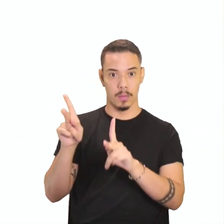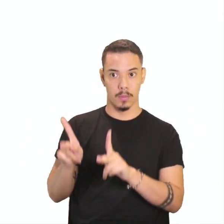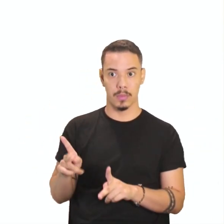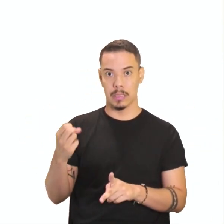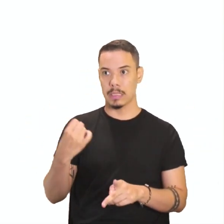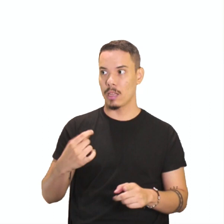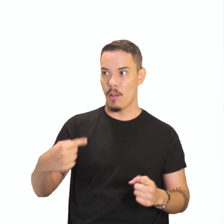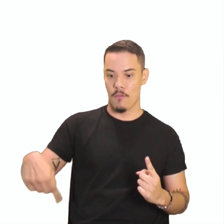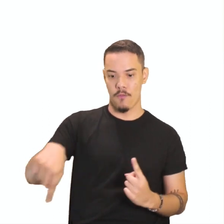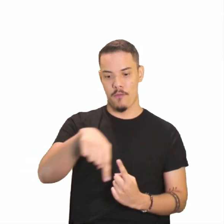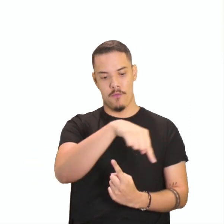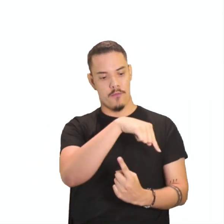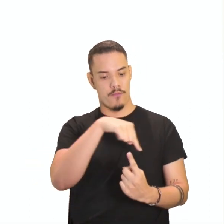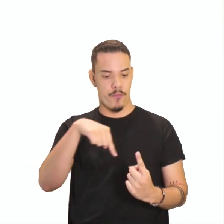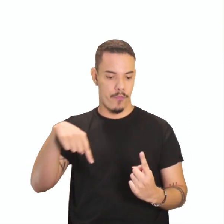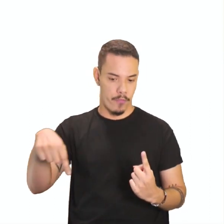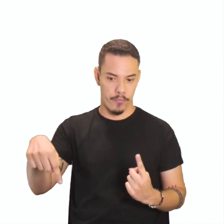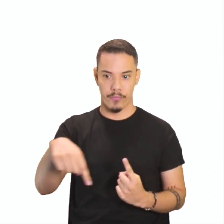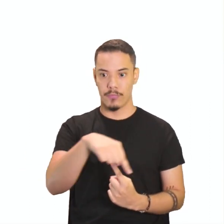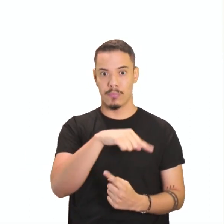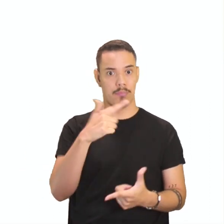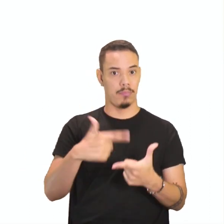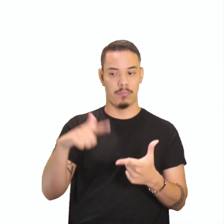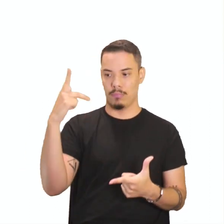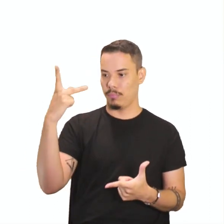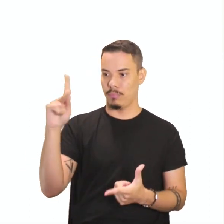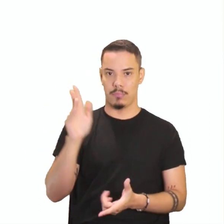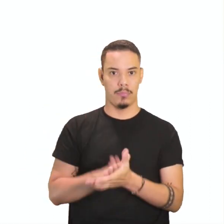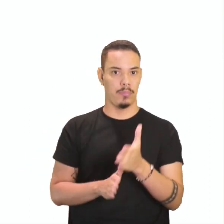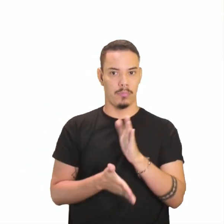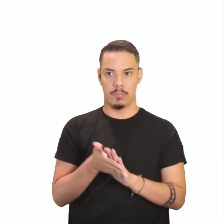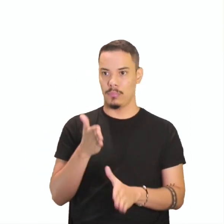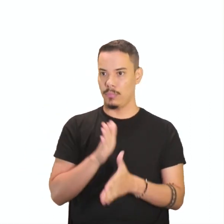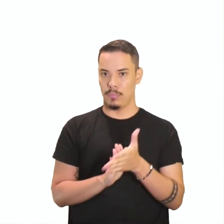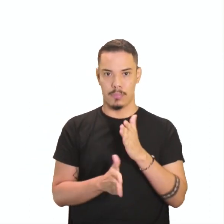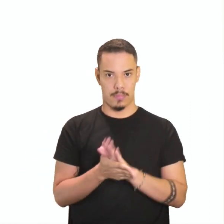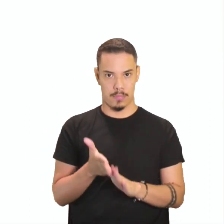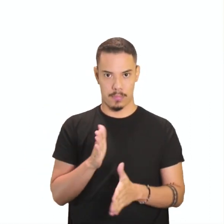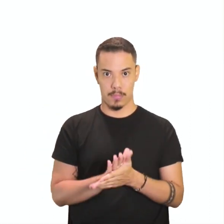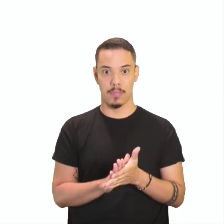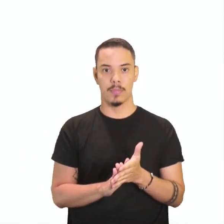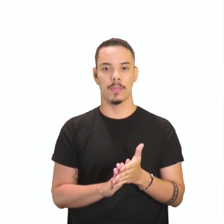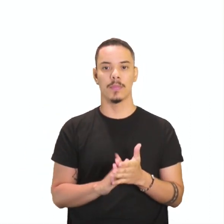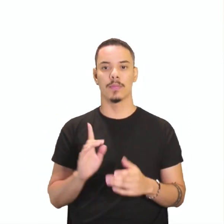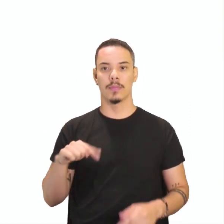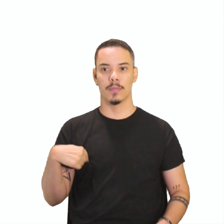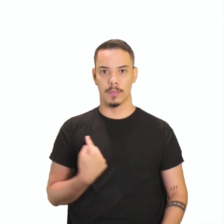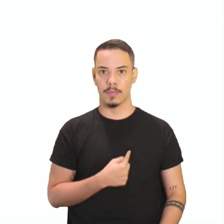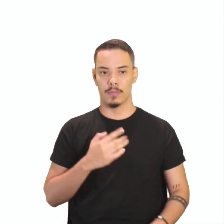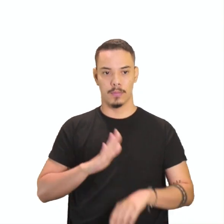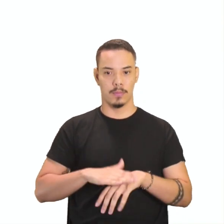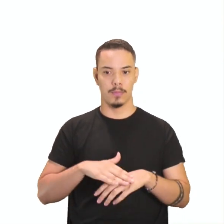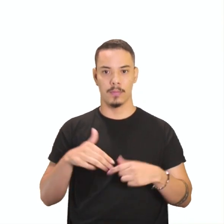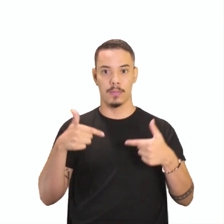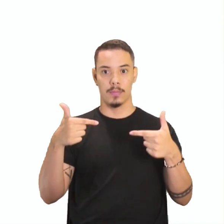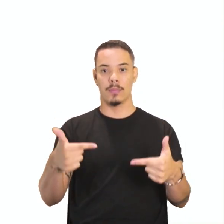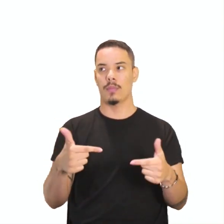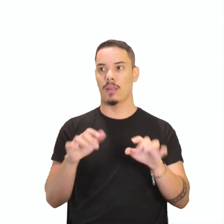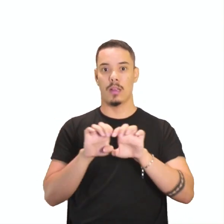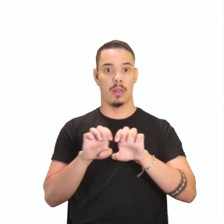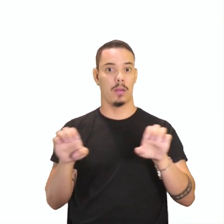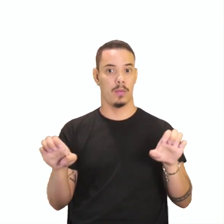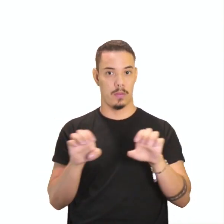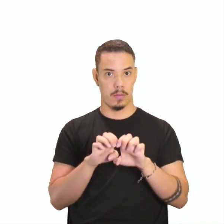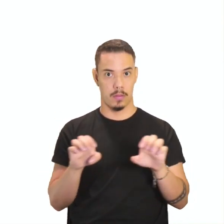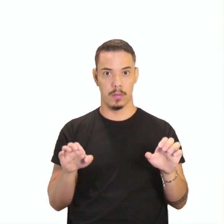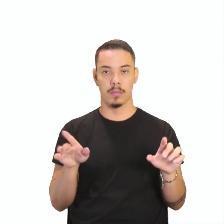volta para chegar naquele lugar, né? O problema é dele. O problema é dele. O problema é dele, ele que lute. Equações.